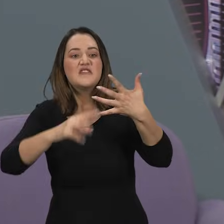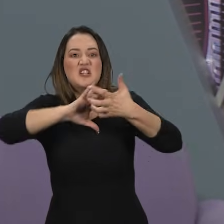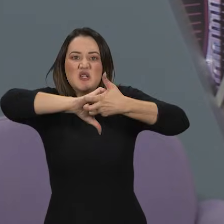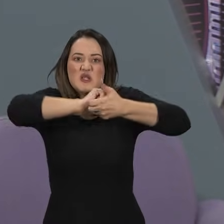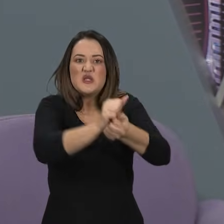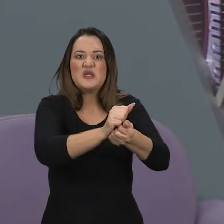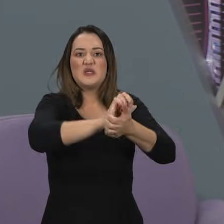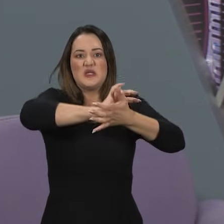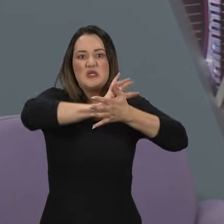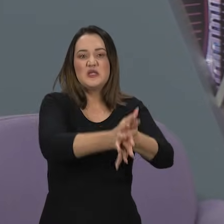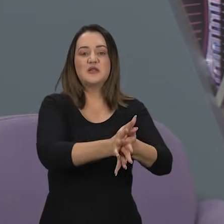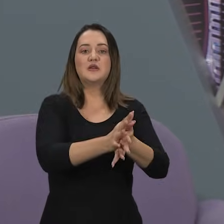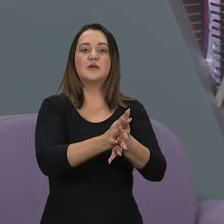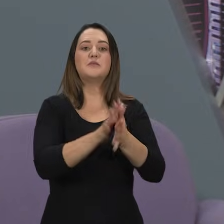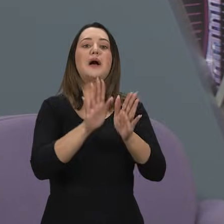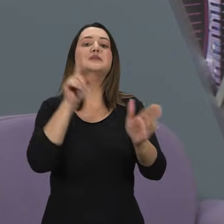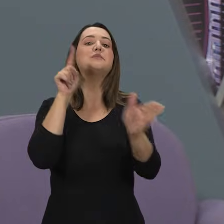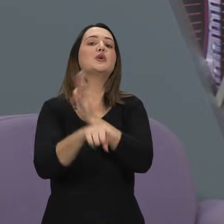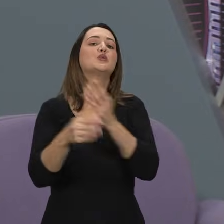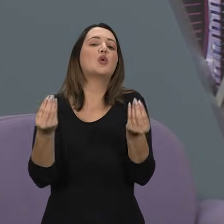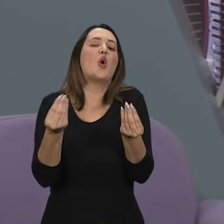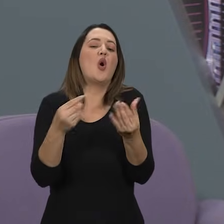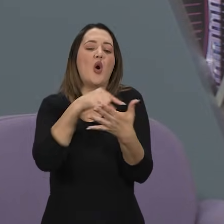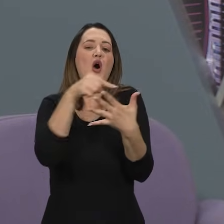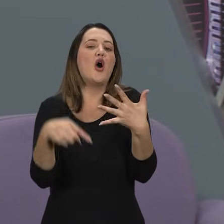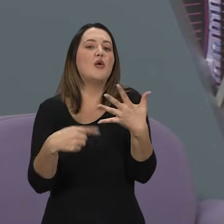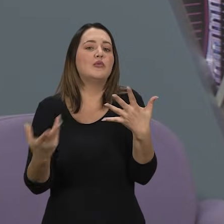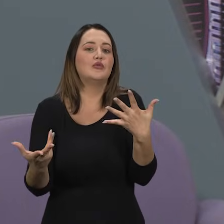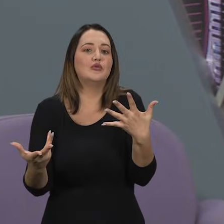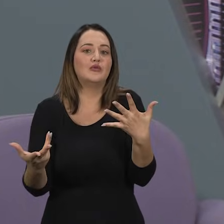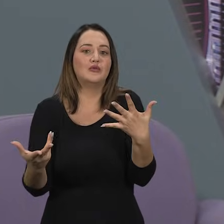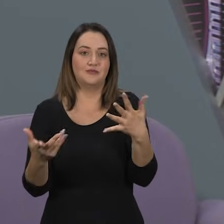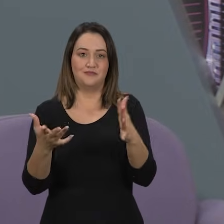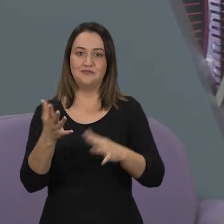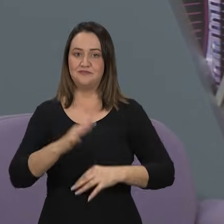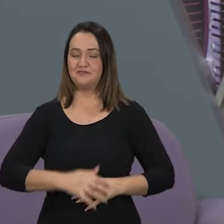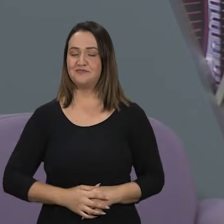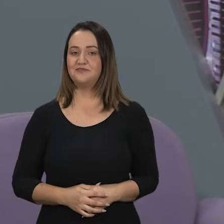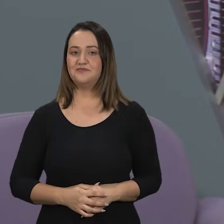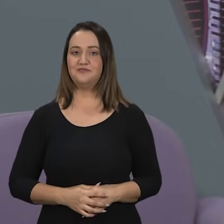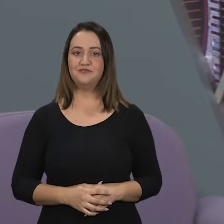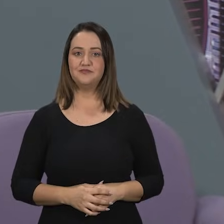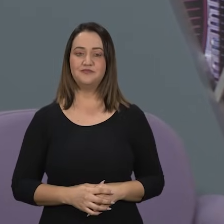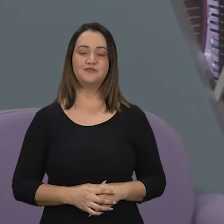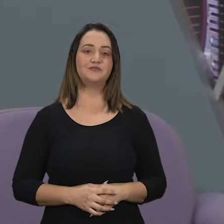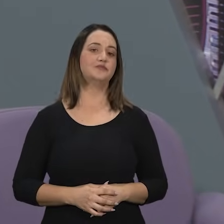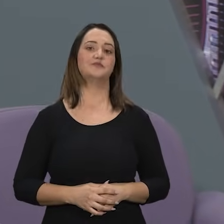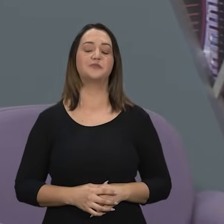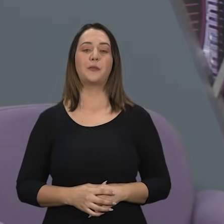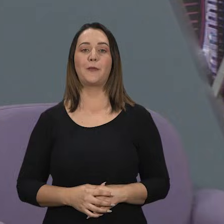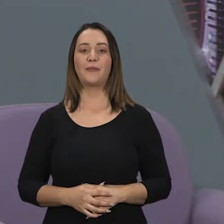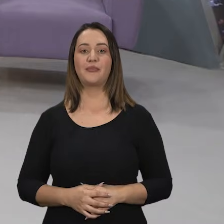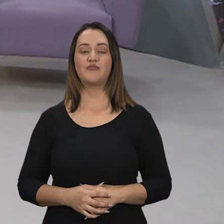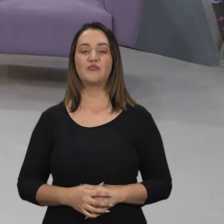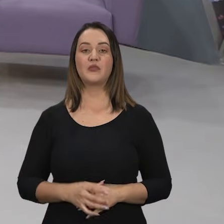por terra. A pergunta é como? De que maneira? Atenção para isso.